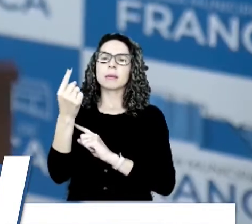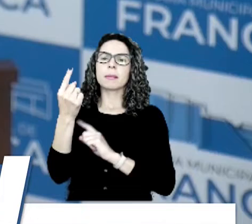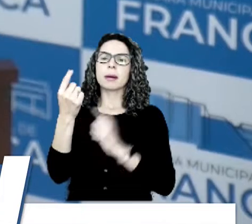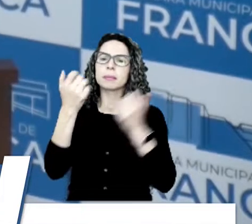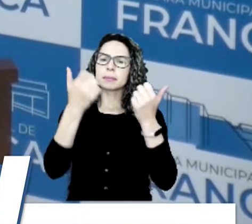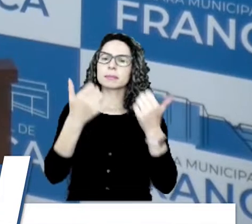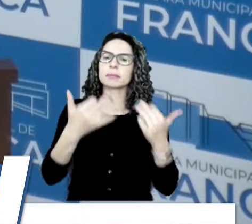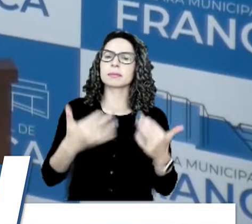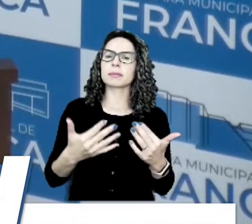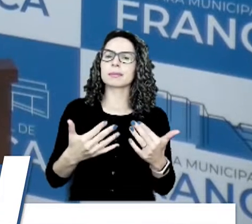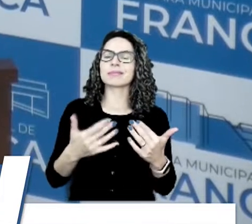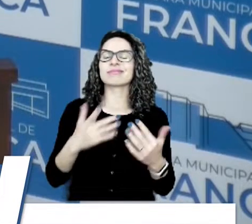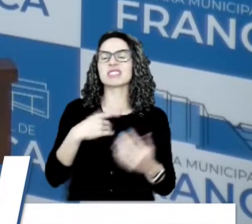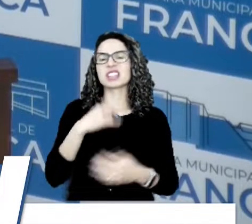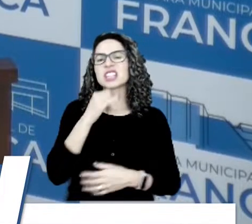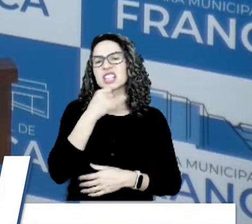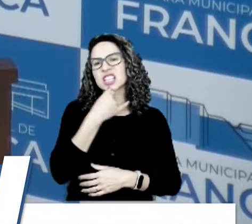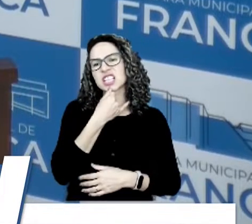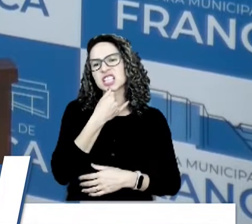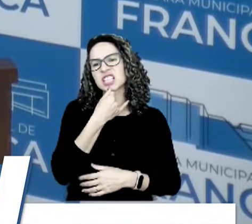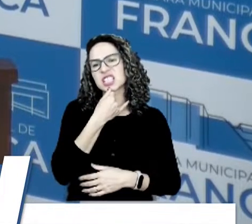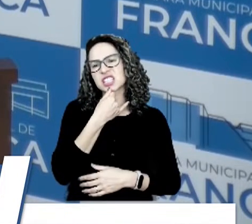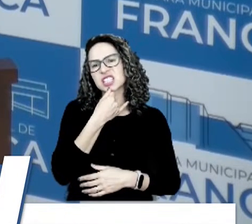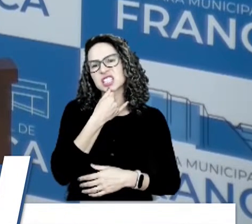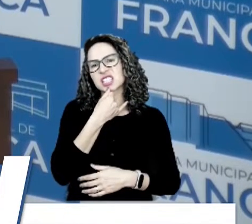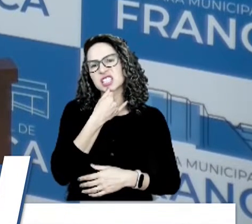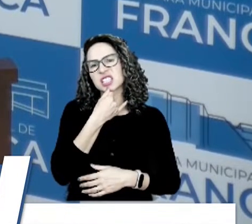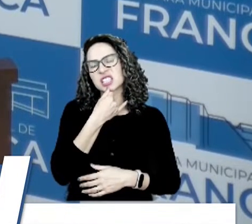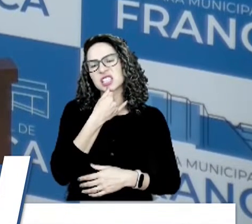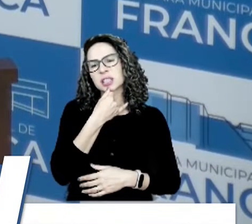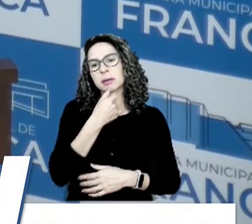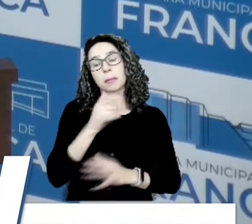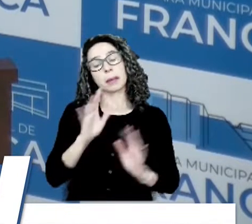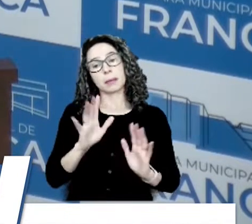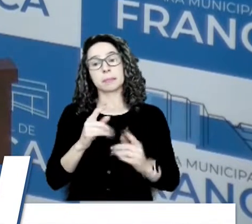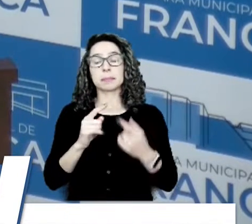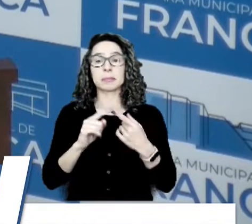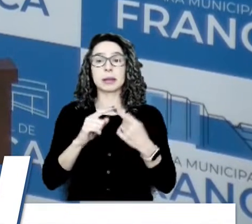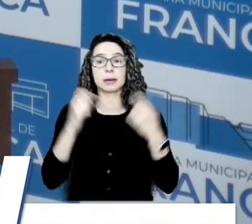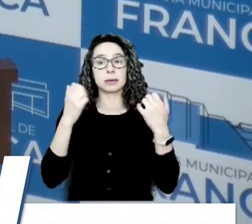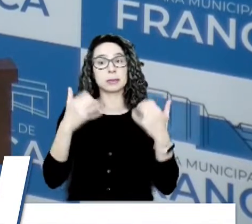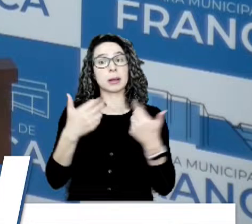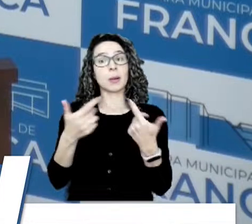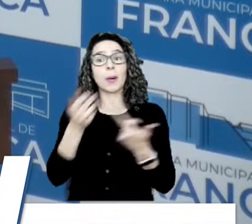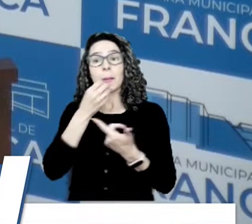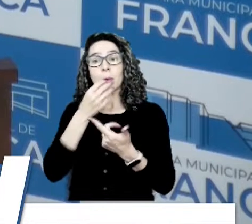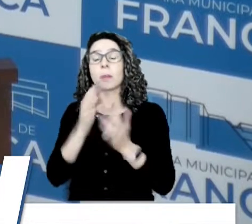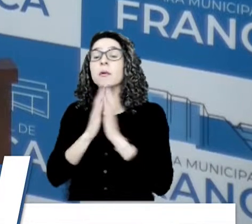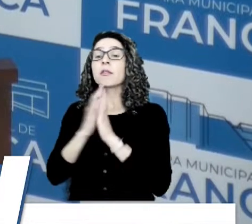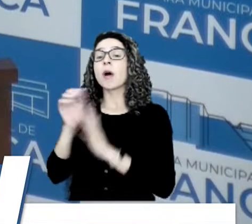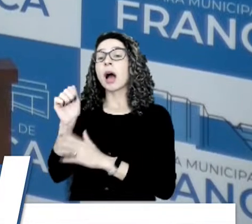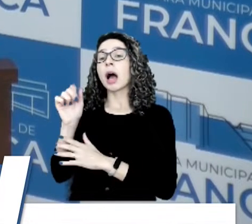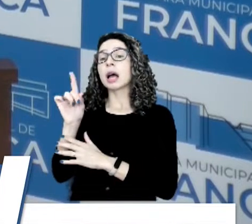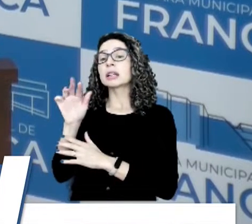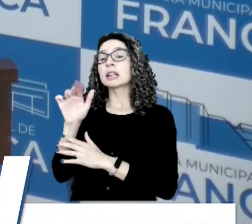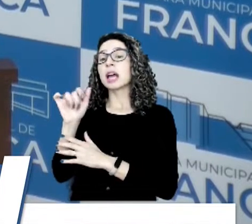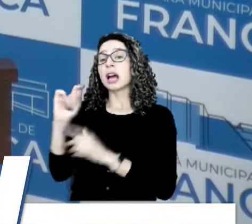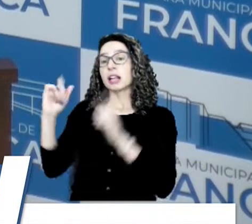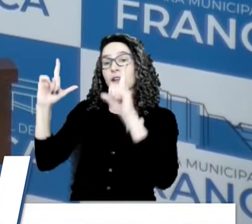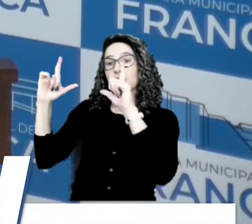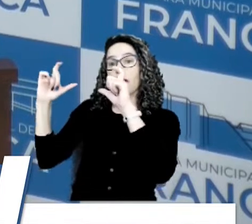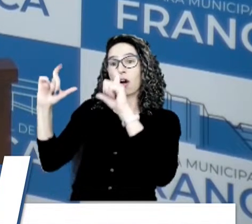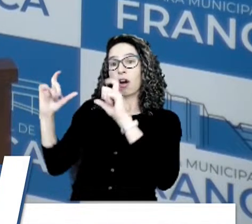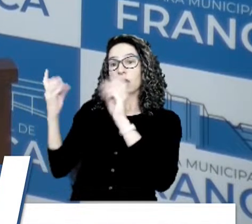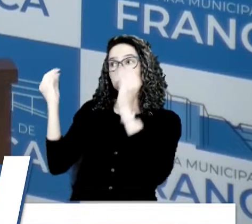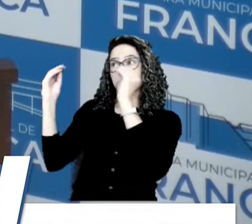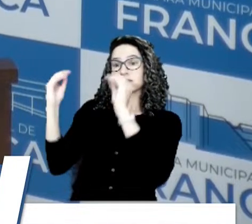que infelizmente... Bom, deixa eu falar da parte boa, né? Gostaria que a Adriana colocasse algumas fotos aí